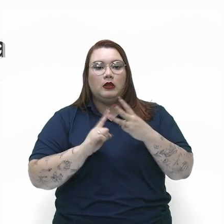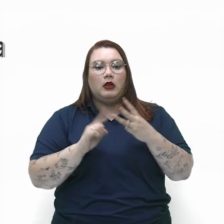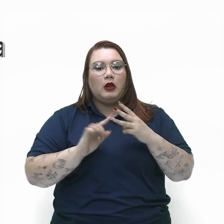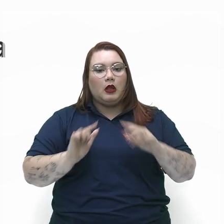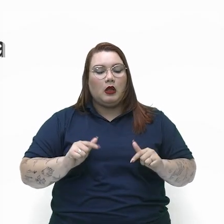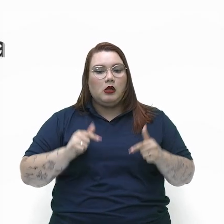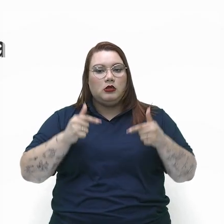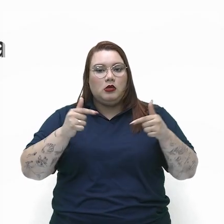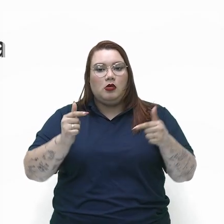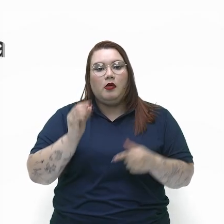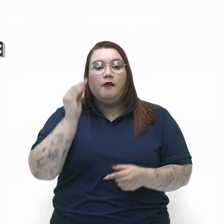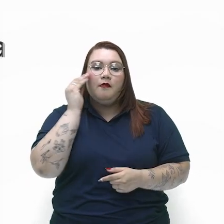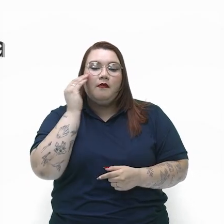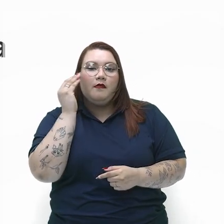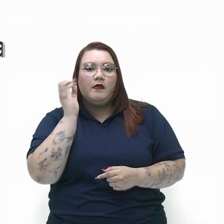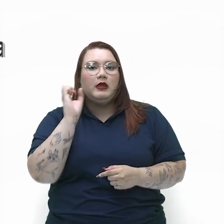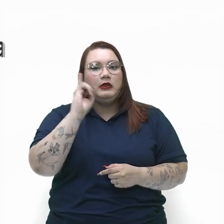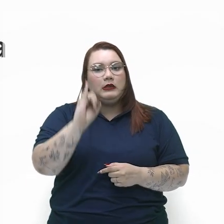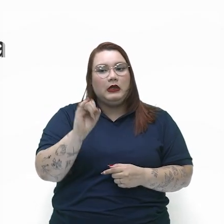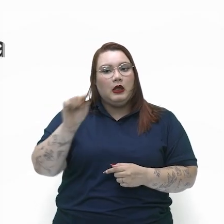passo? Ver se